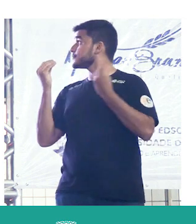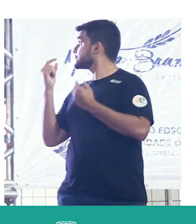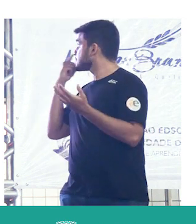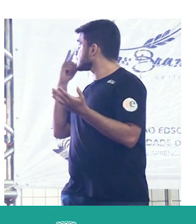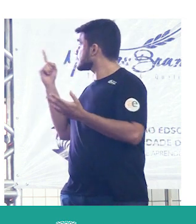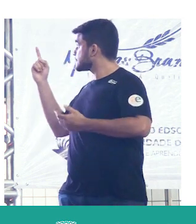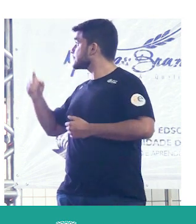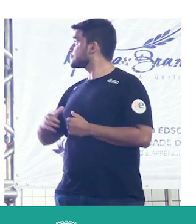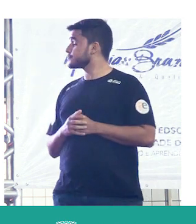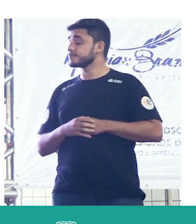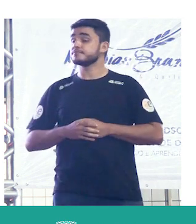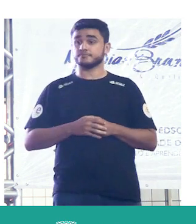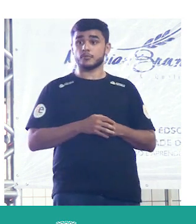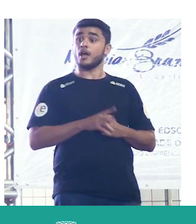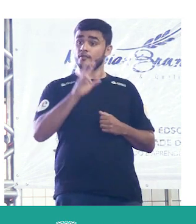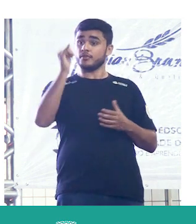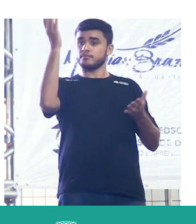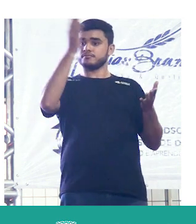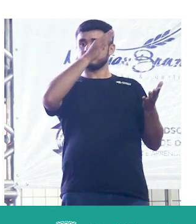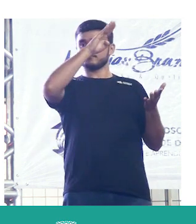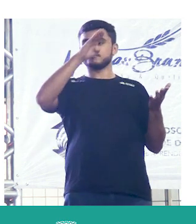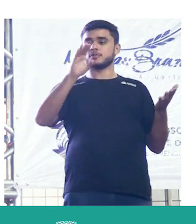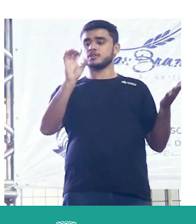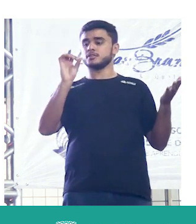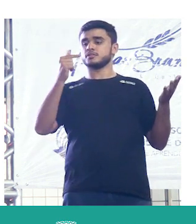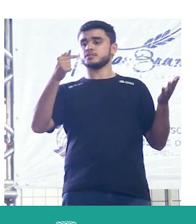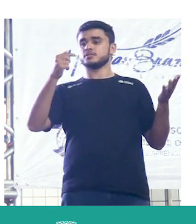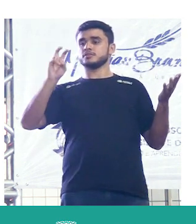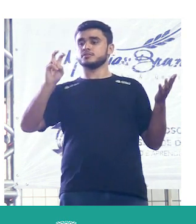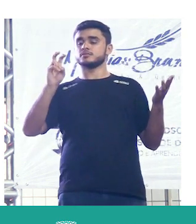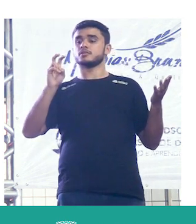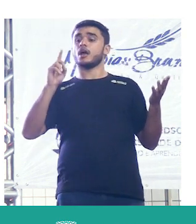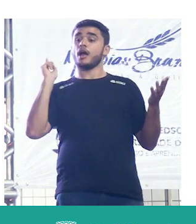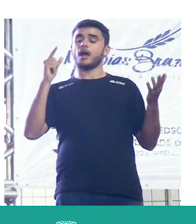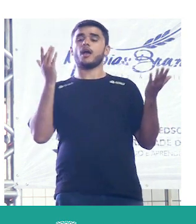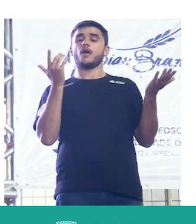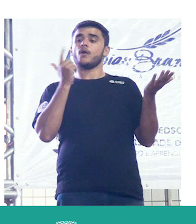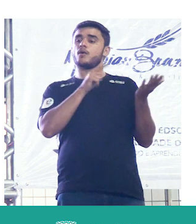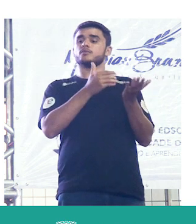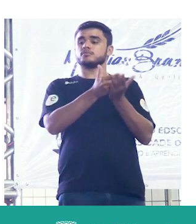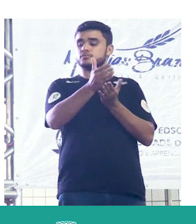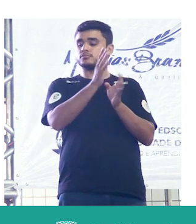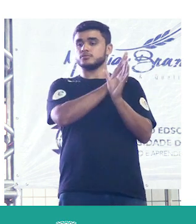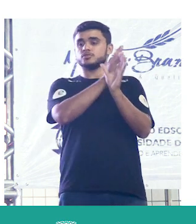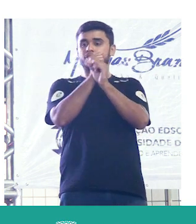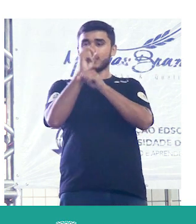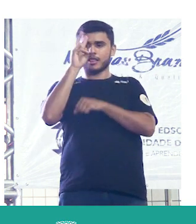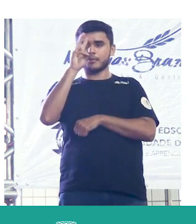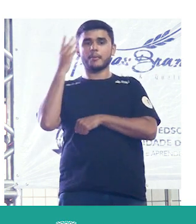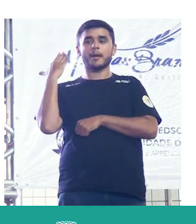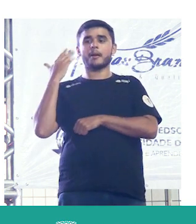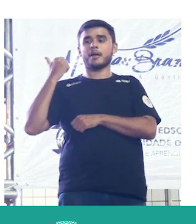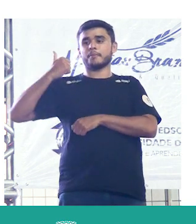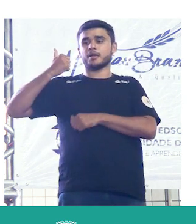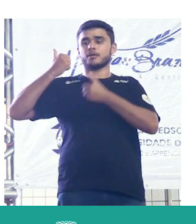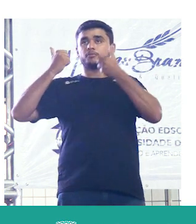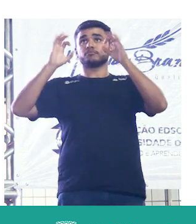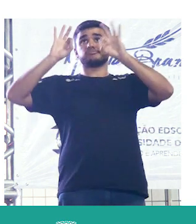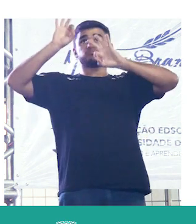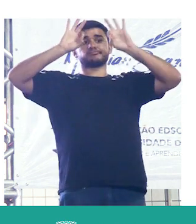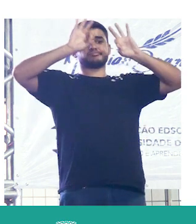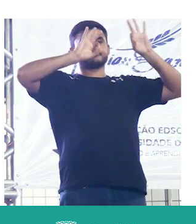gramas de hidróxido. Ali virou uma questão de estequiometria. Os cálculos que eu fiz antes foi só para